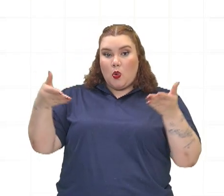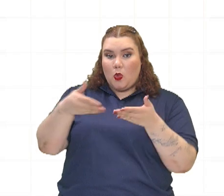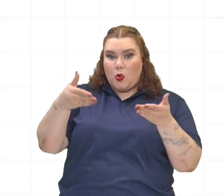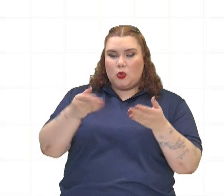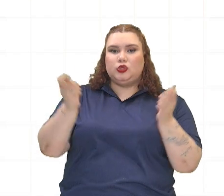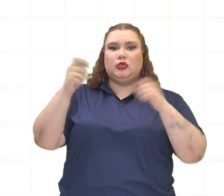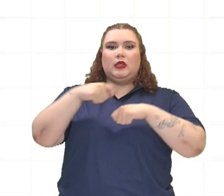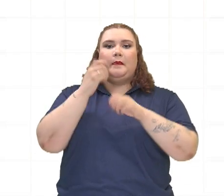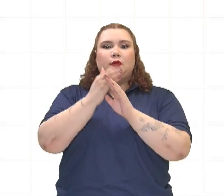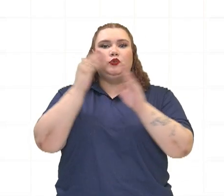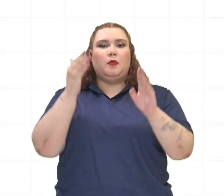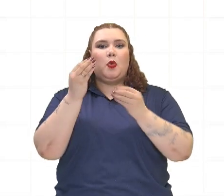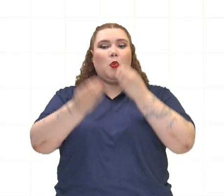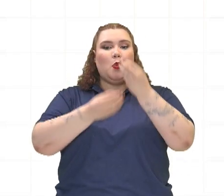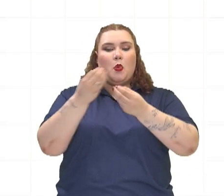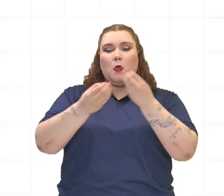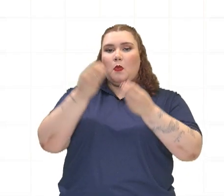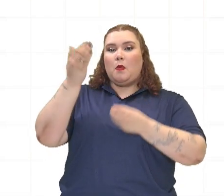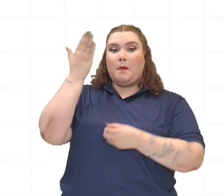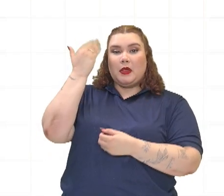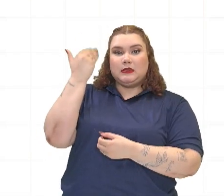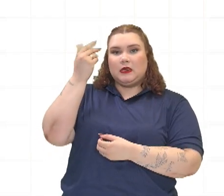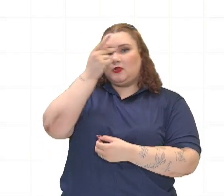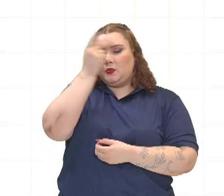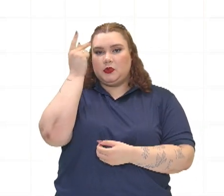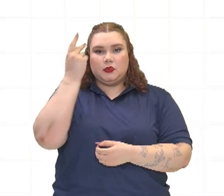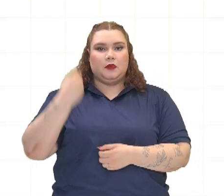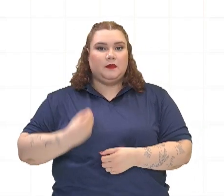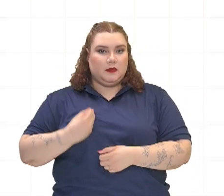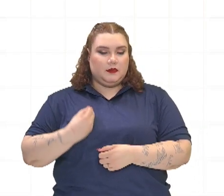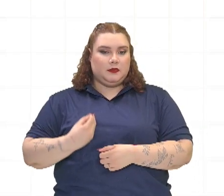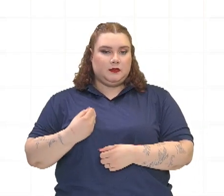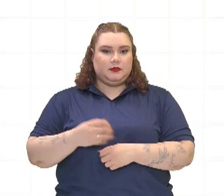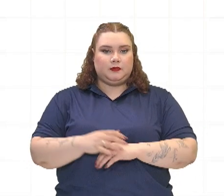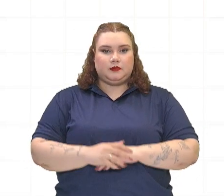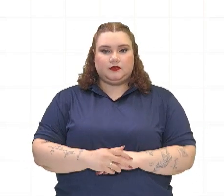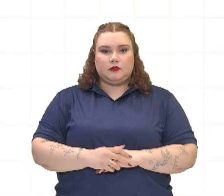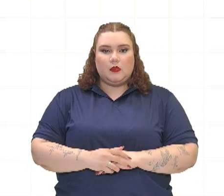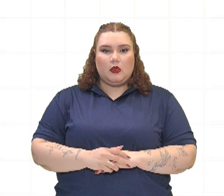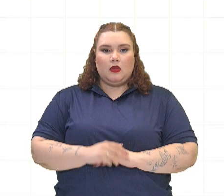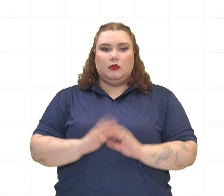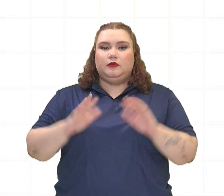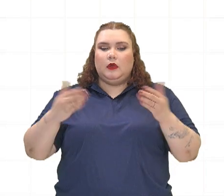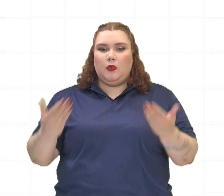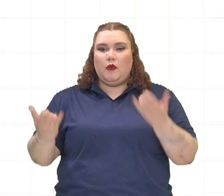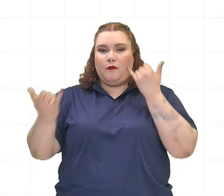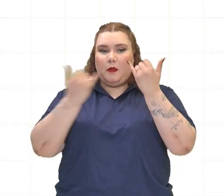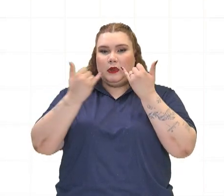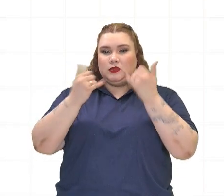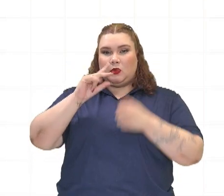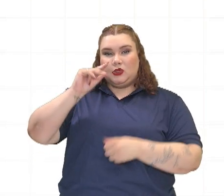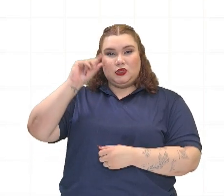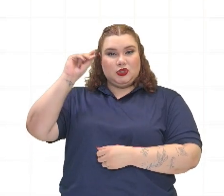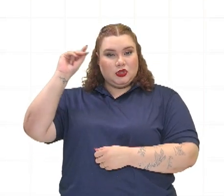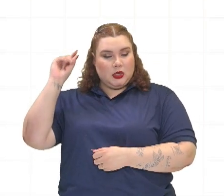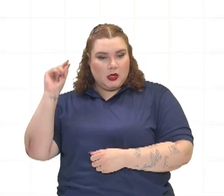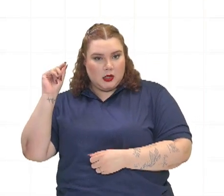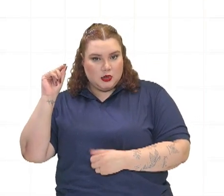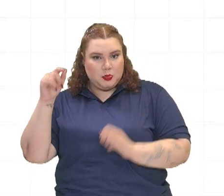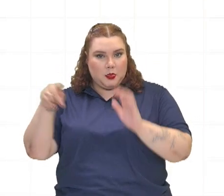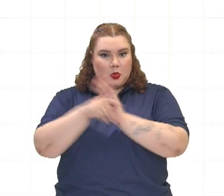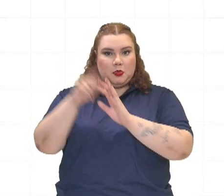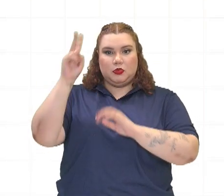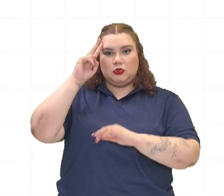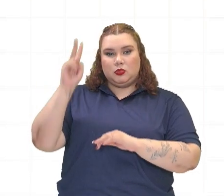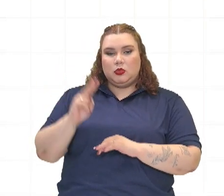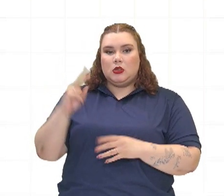as pessoas viviam no passado. As pistas antigas, que chamamos de fontes históricas,